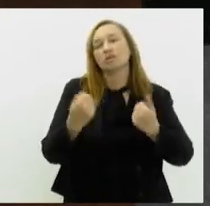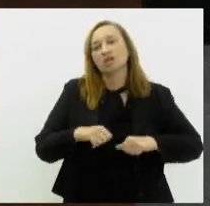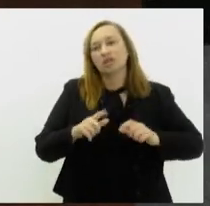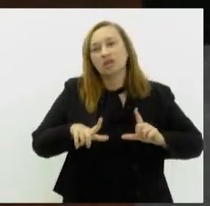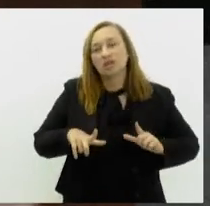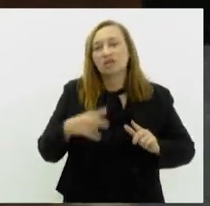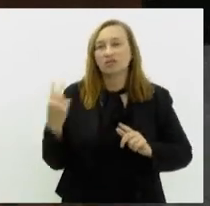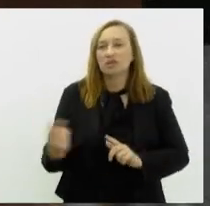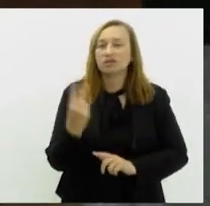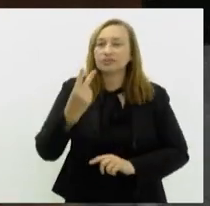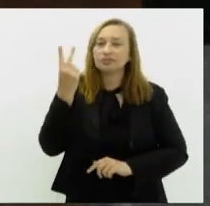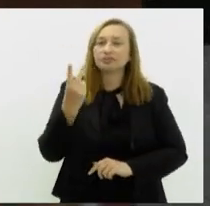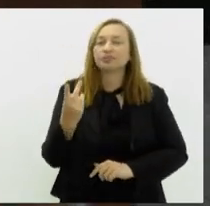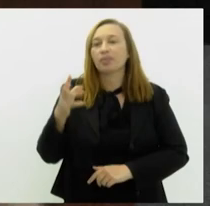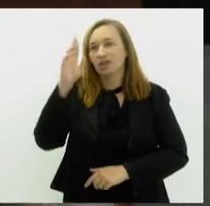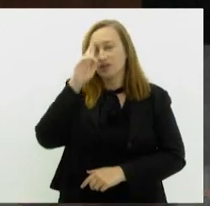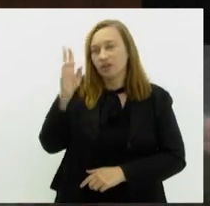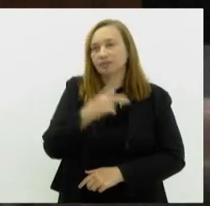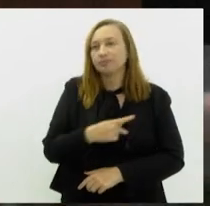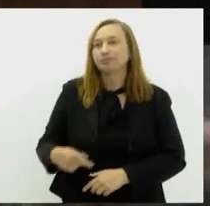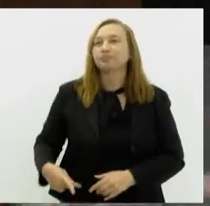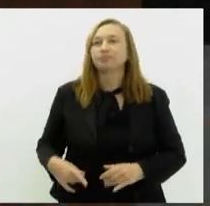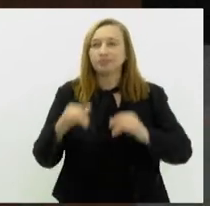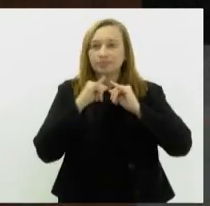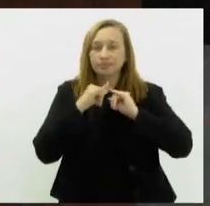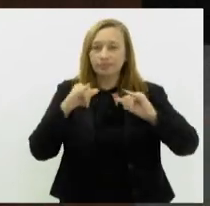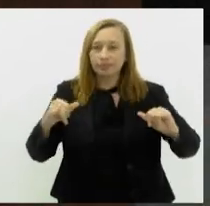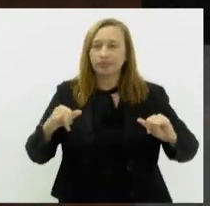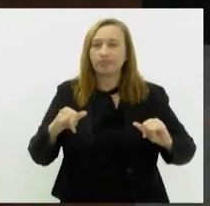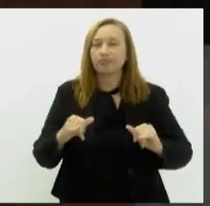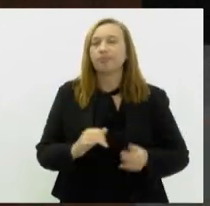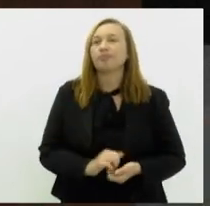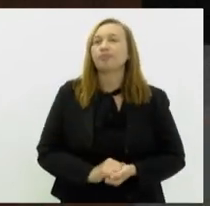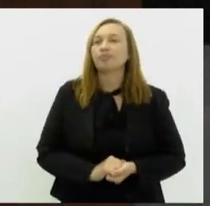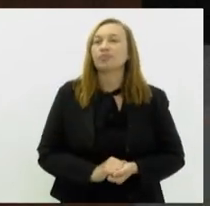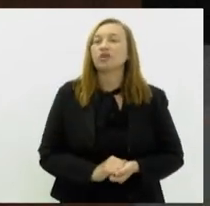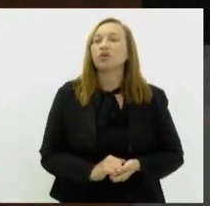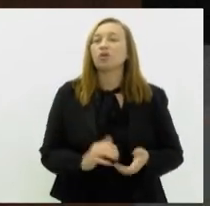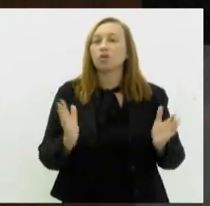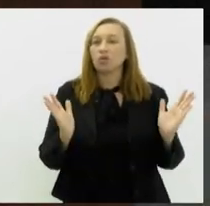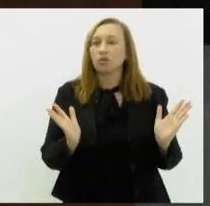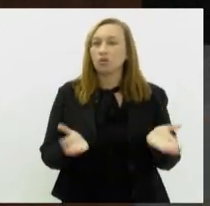aprimoradas. Mas, para além disso, senhor presidente, eu queria informar a Vossa Excelência